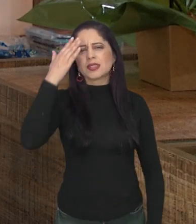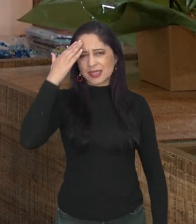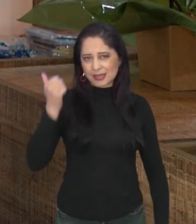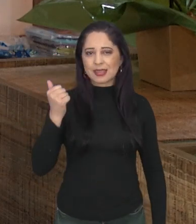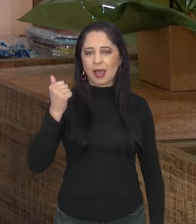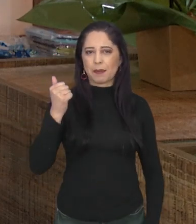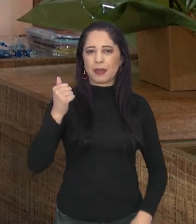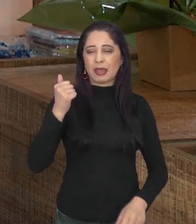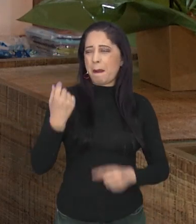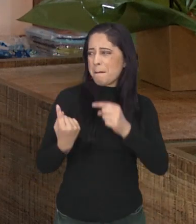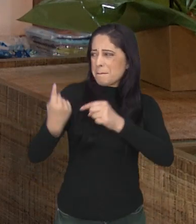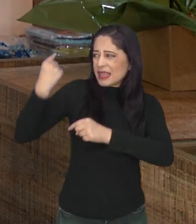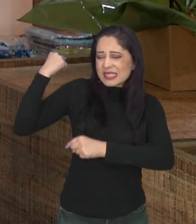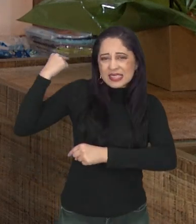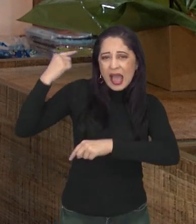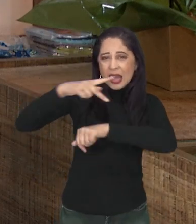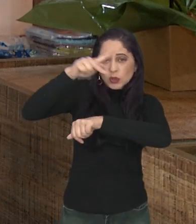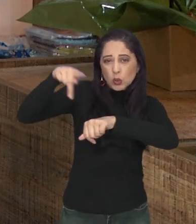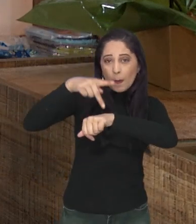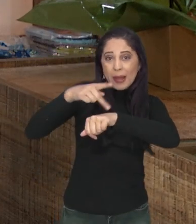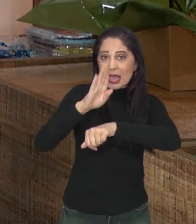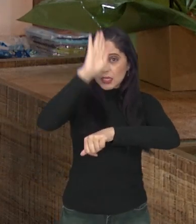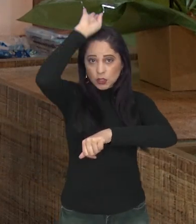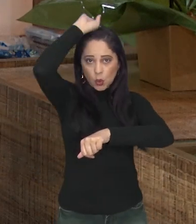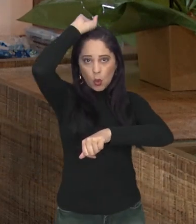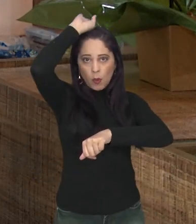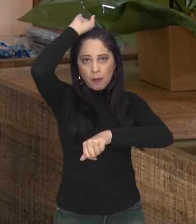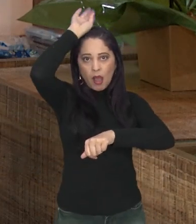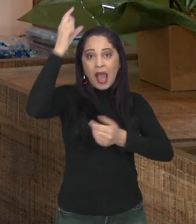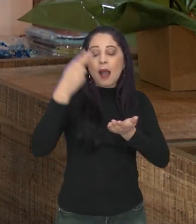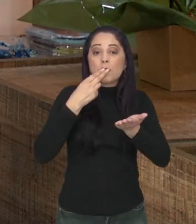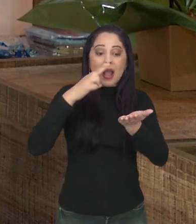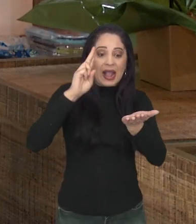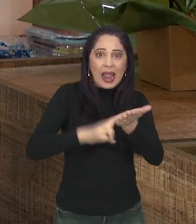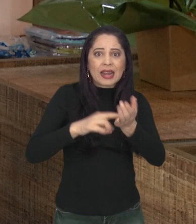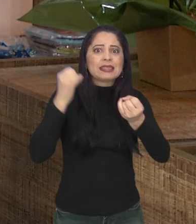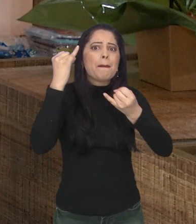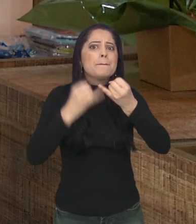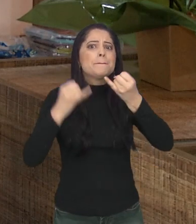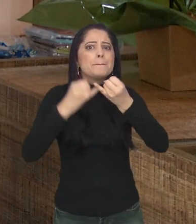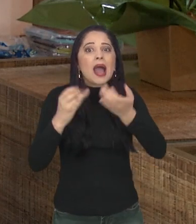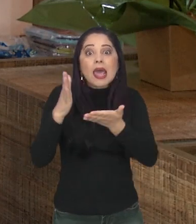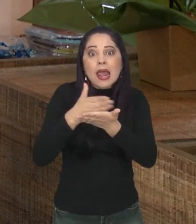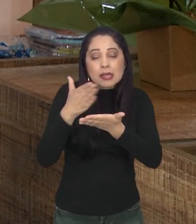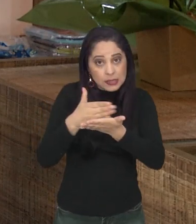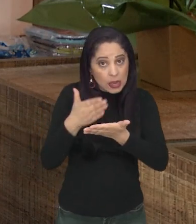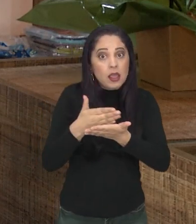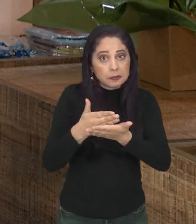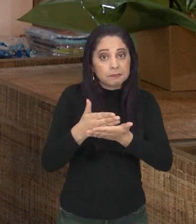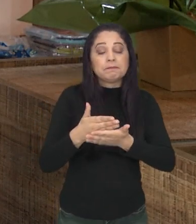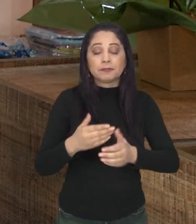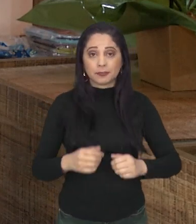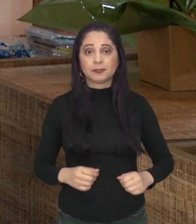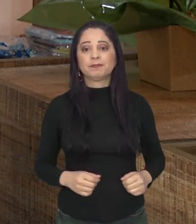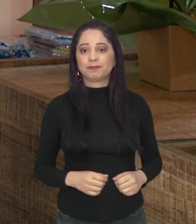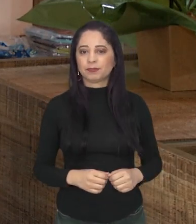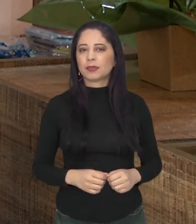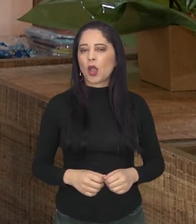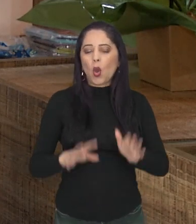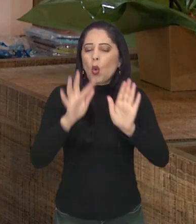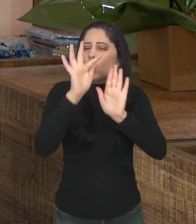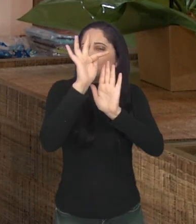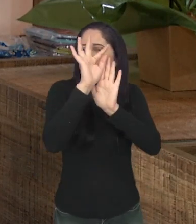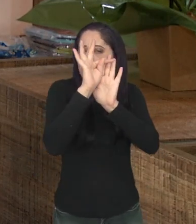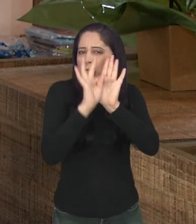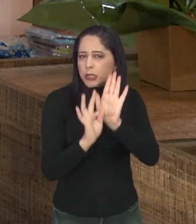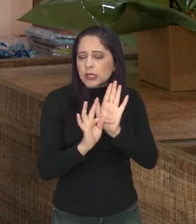você sabia que no Império Romano as cartas eram em formato muito parecido com os livros atuais